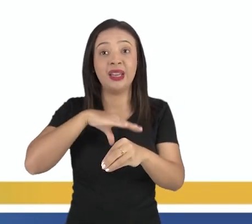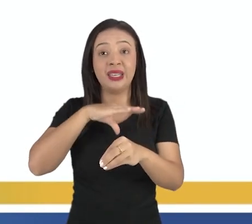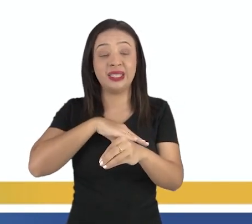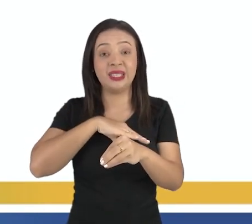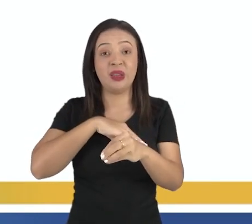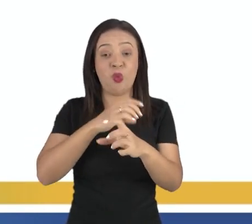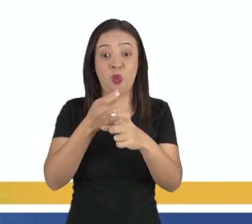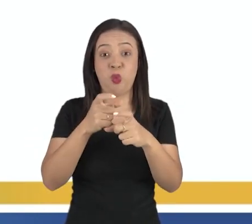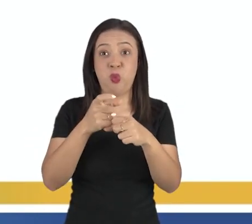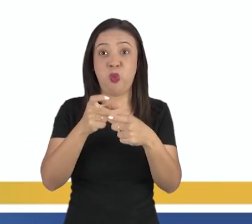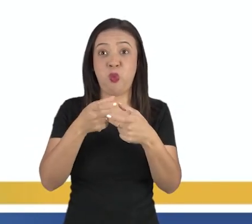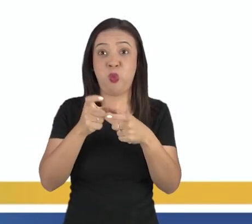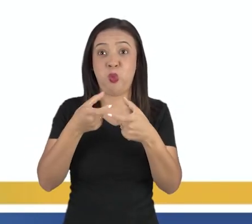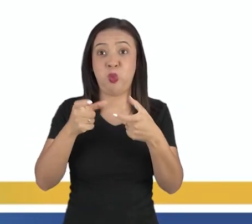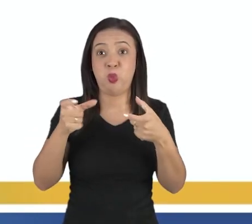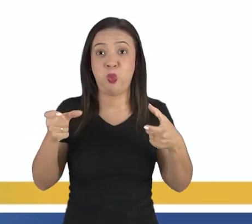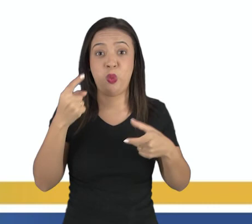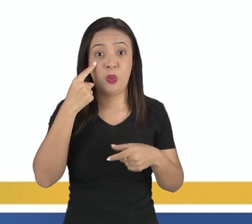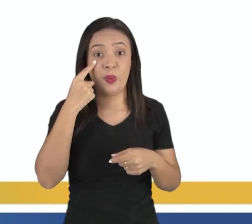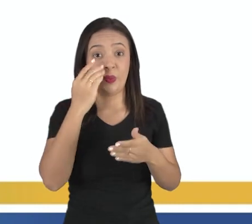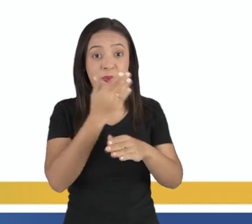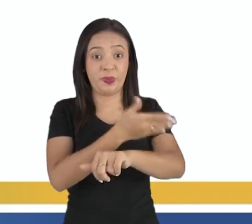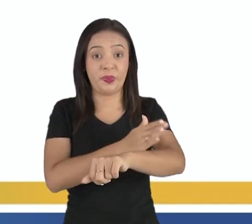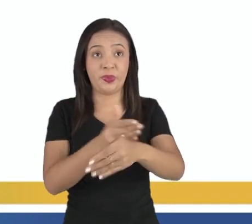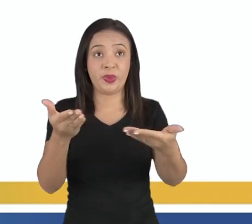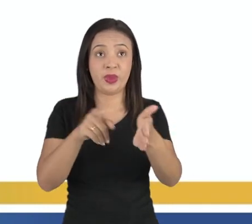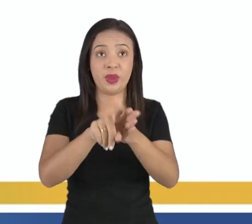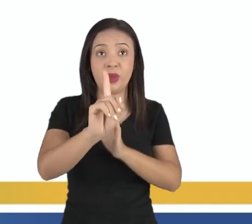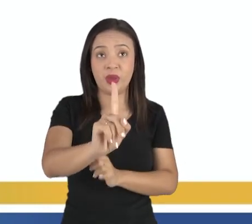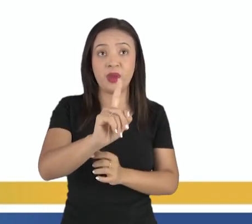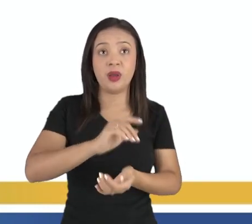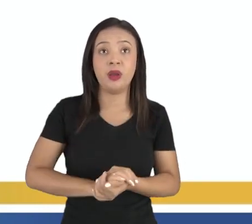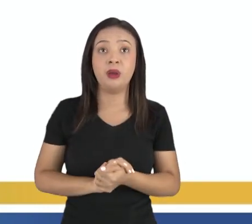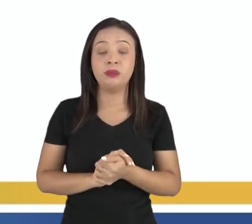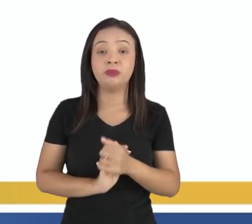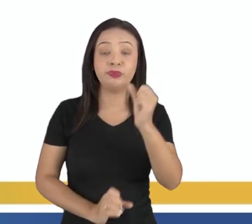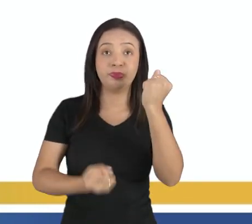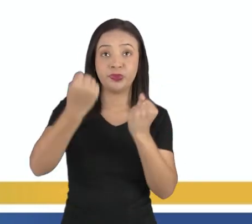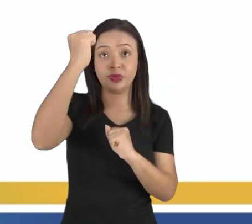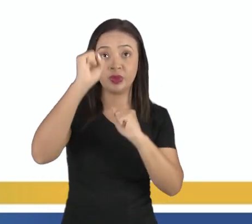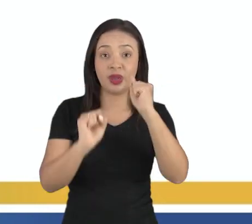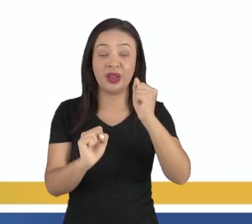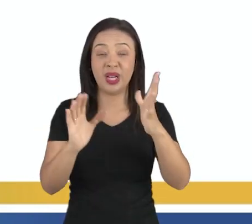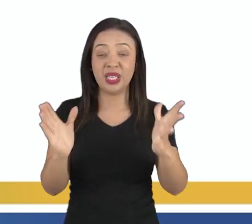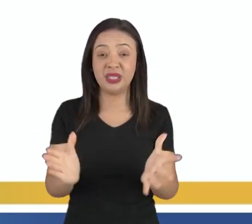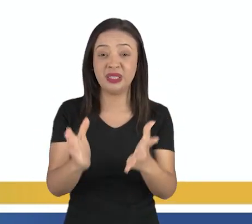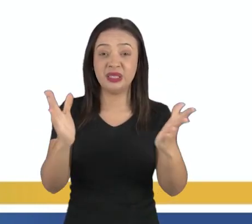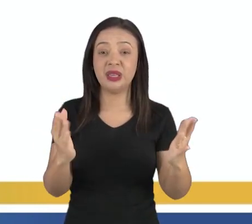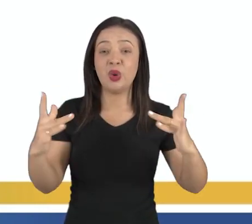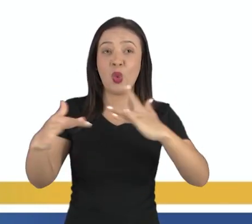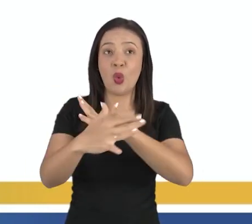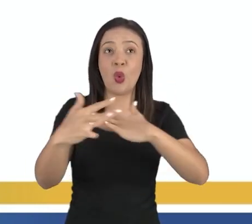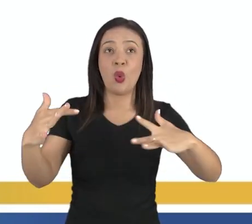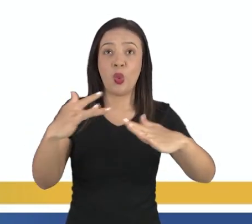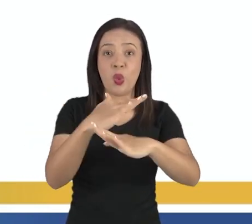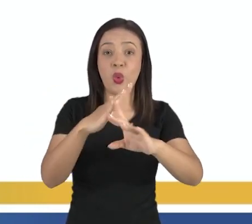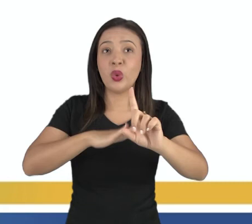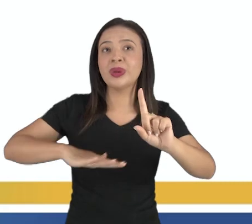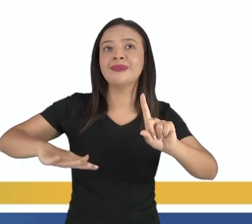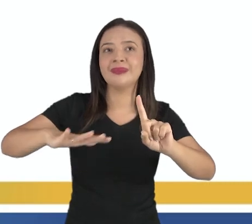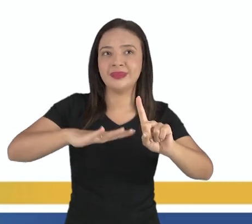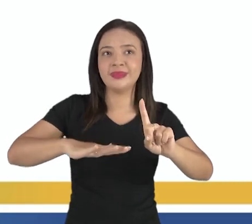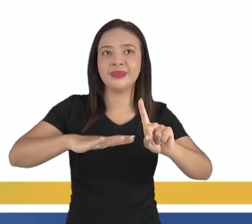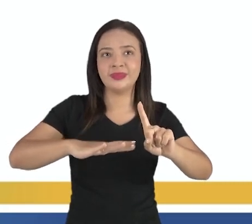vamos para o nosso exercitando. Preste bem atenção. Questão número 1. A industrialização intensifica a urbanização